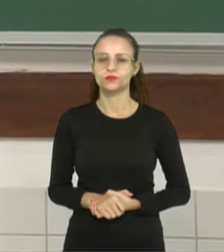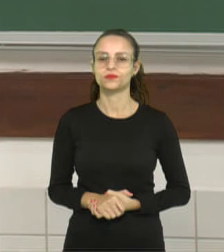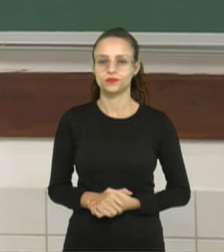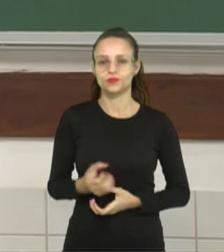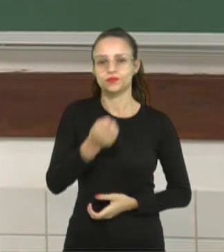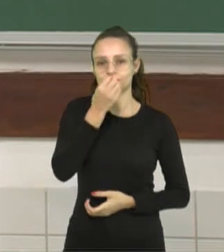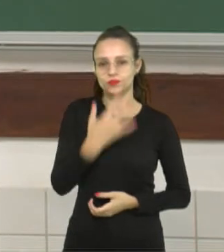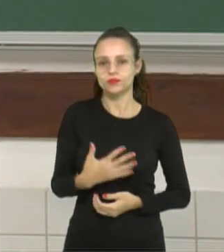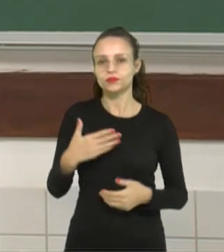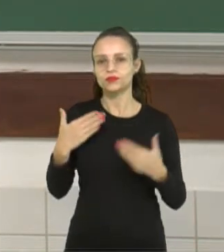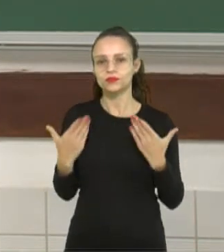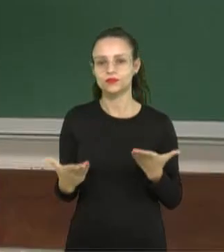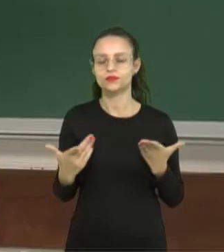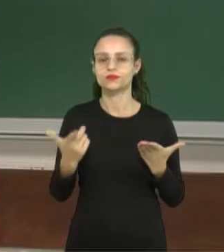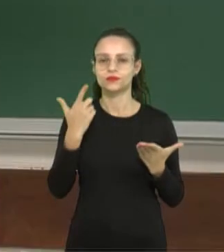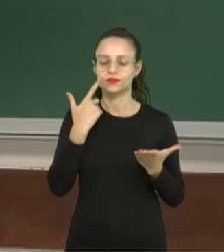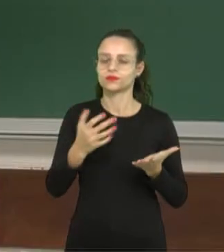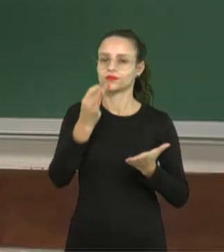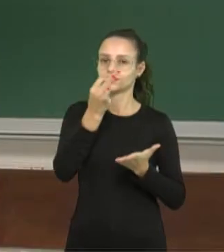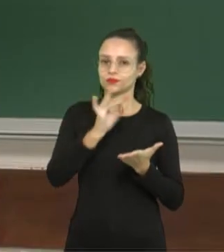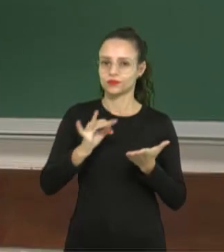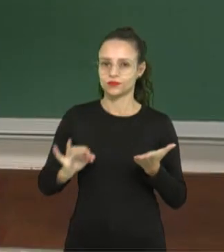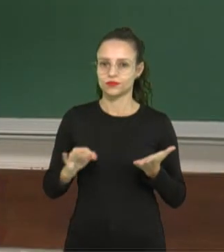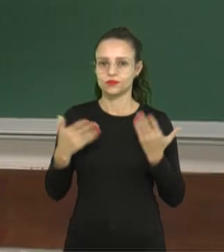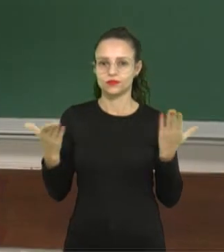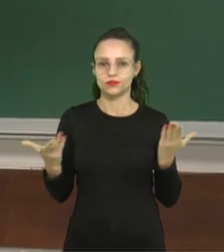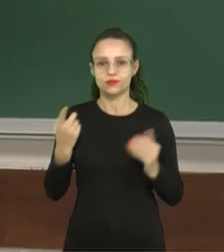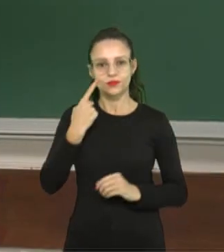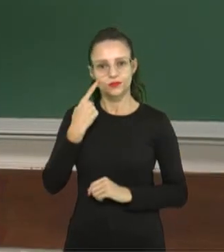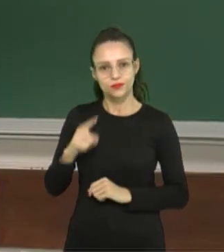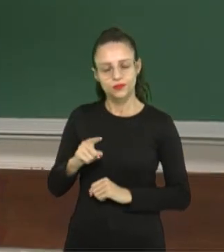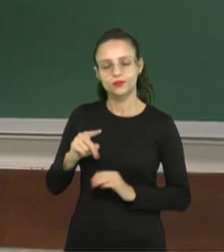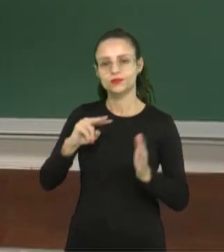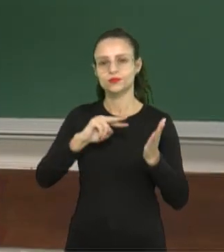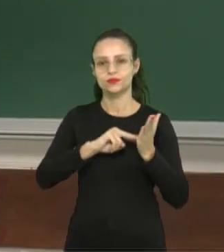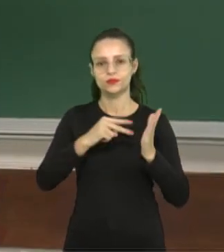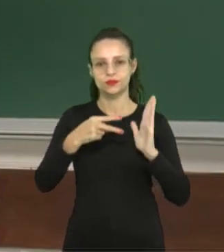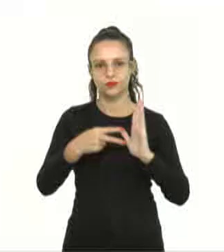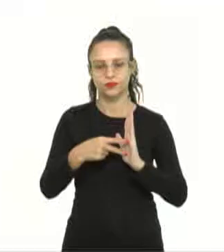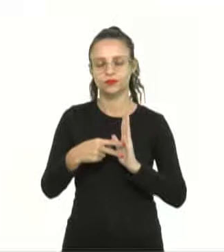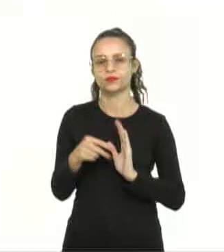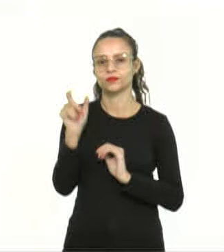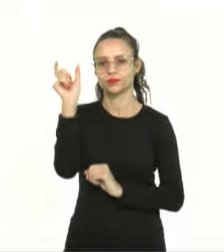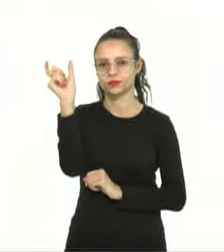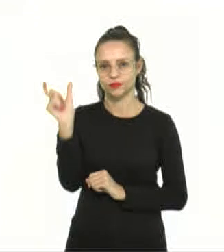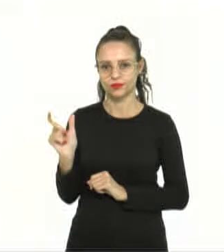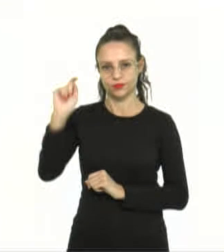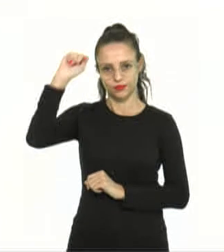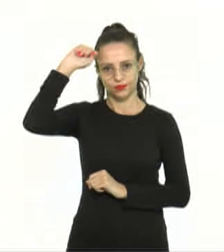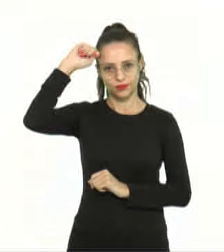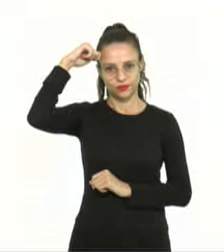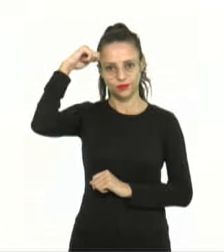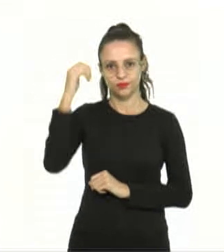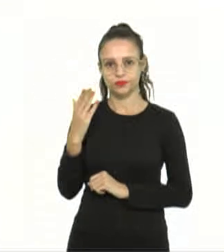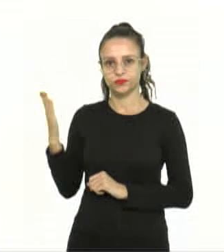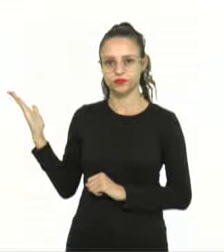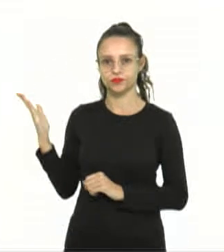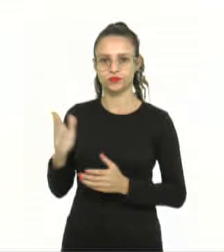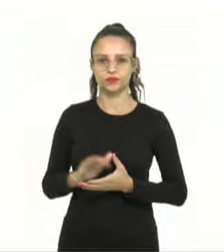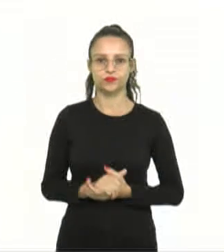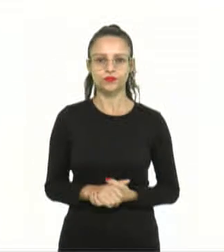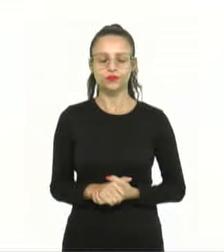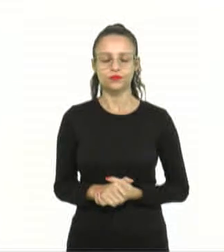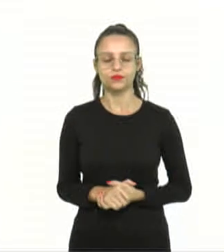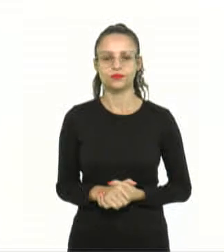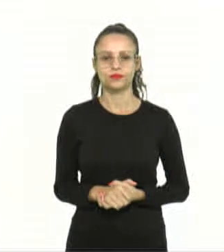Muito bem, vamos a corrigir, então, descobrir o significado de ninotes, mascletás e faieira